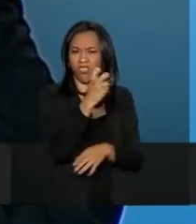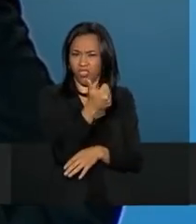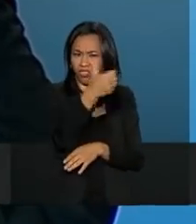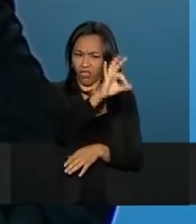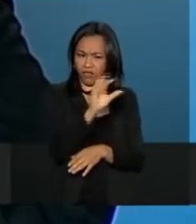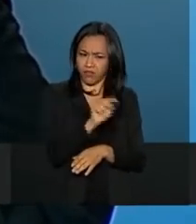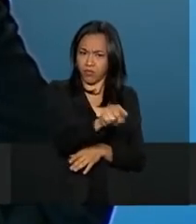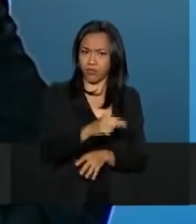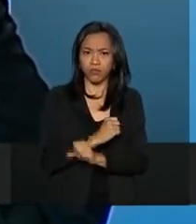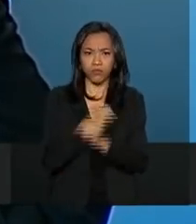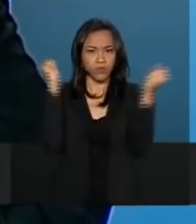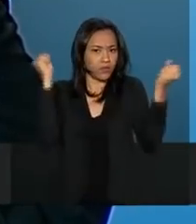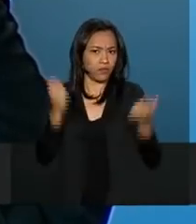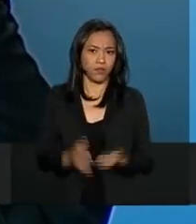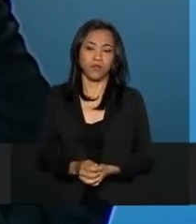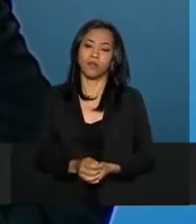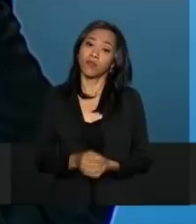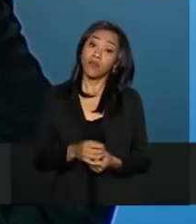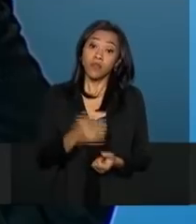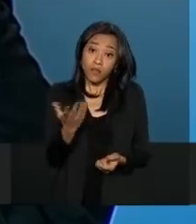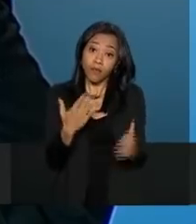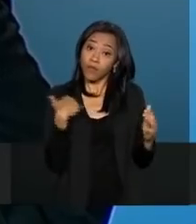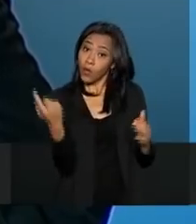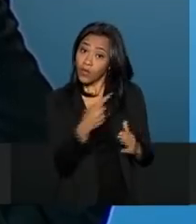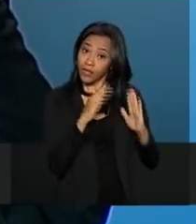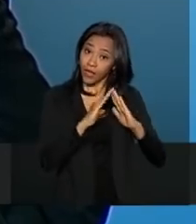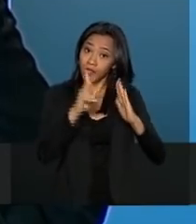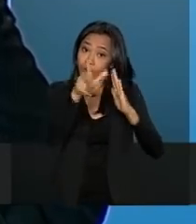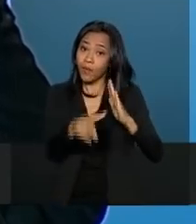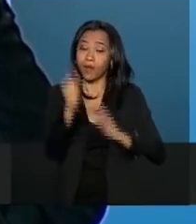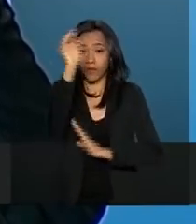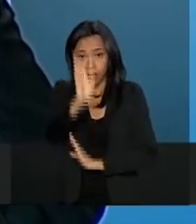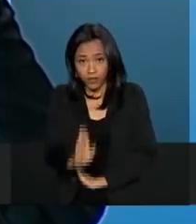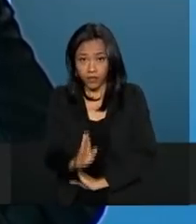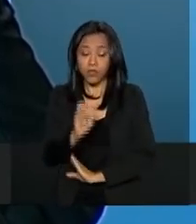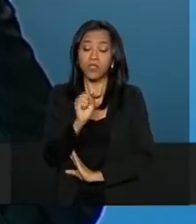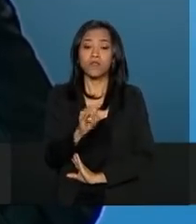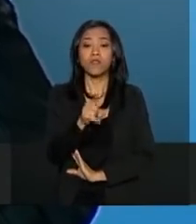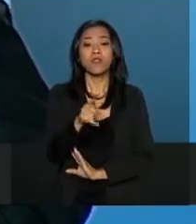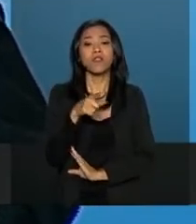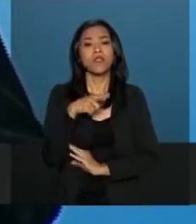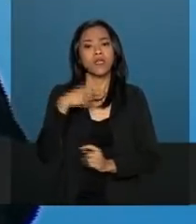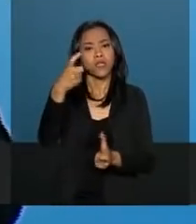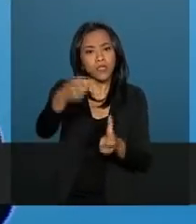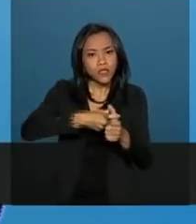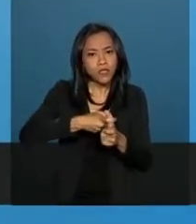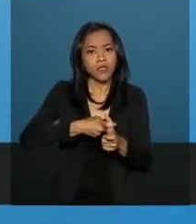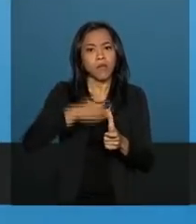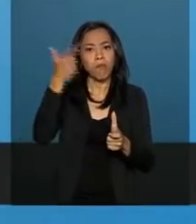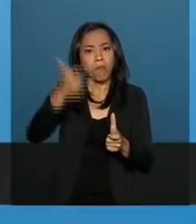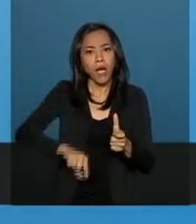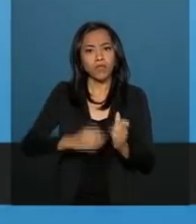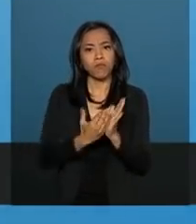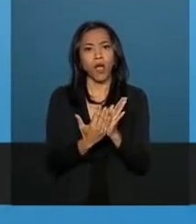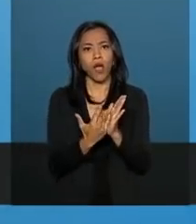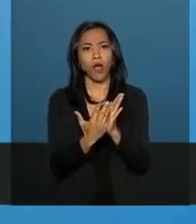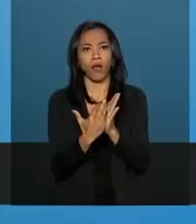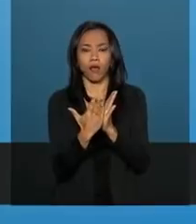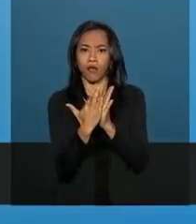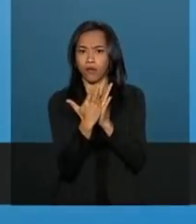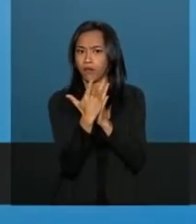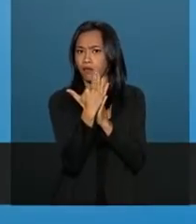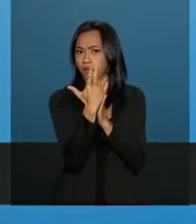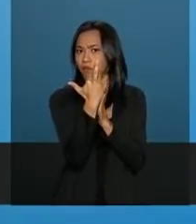nossa grande casa é o Brasil. Se você tem um déficit cada mês mais volumoso